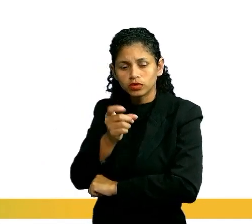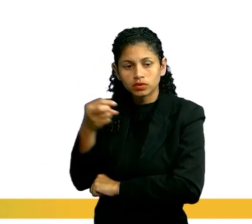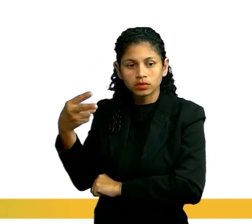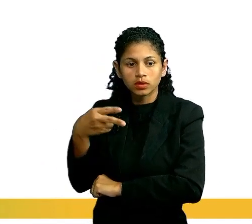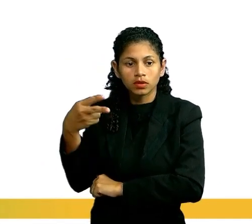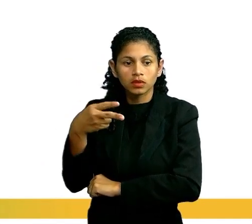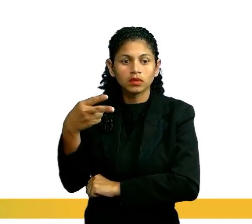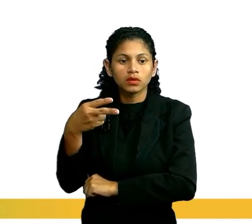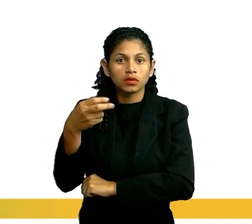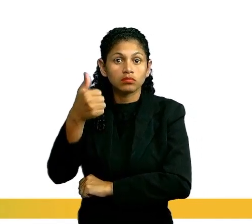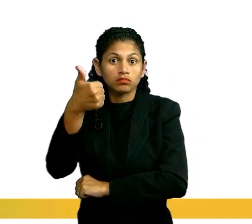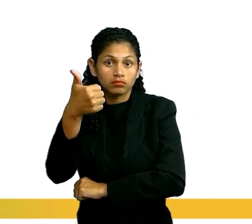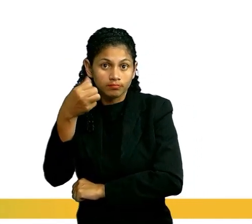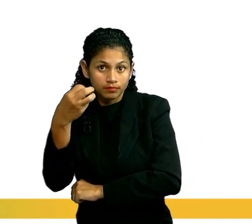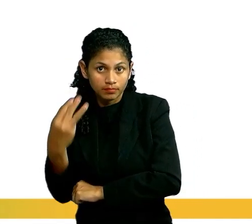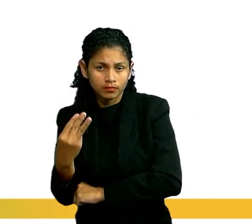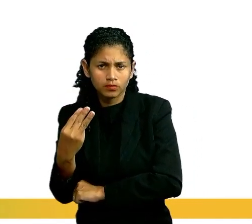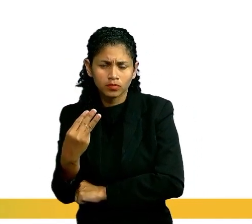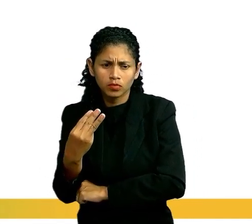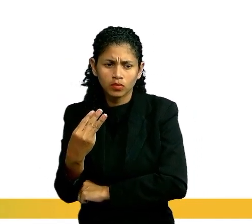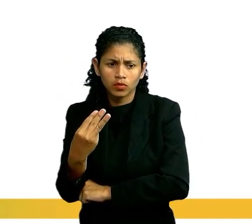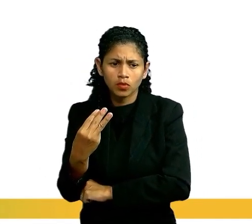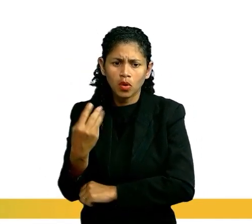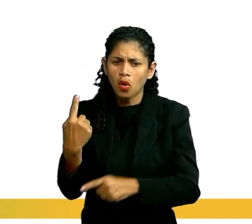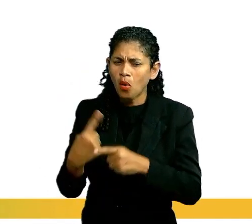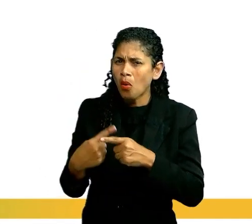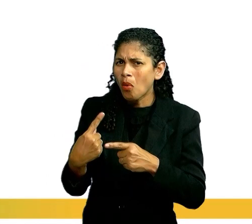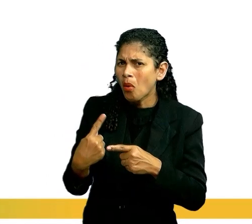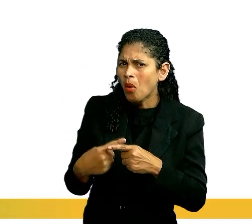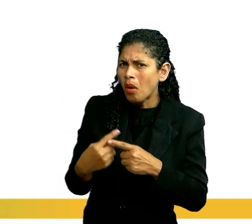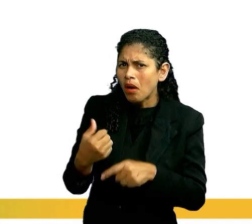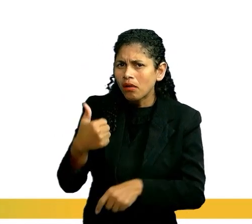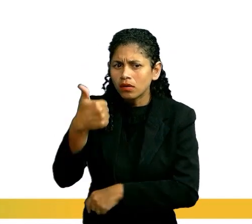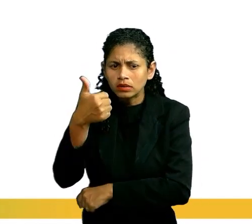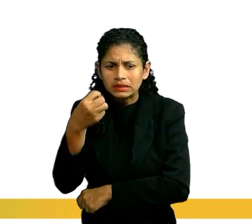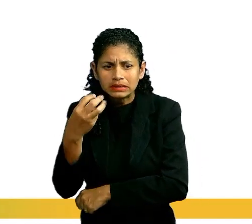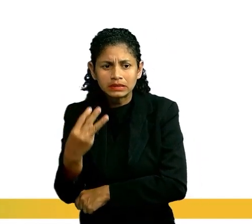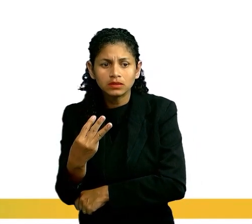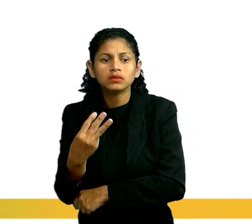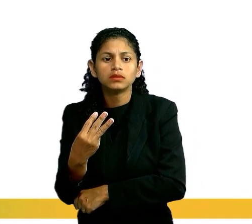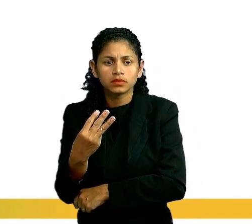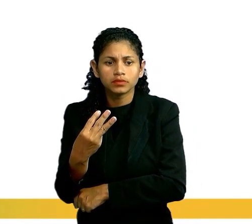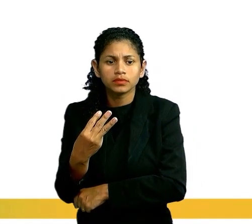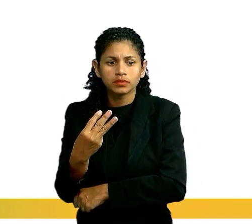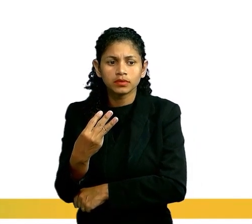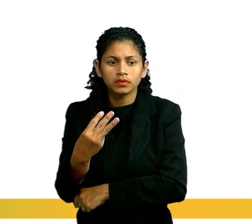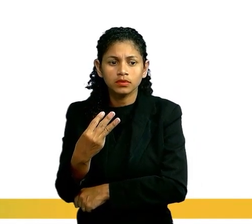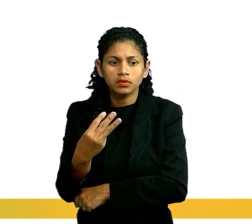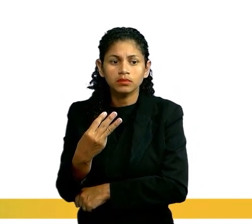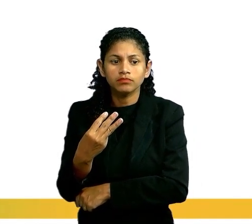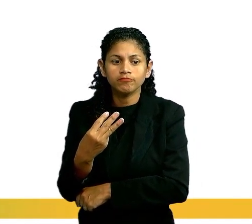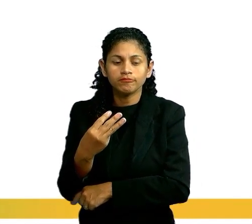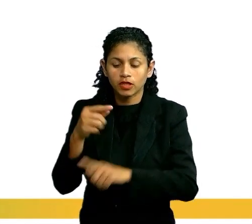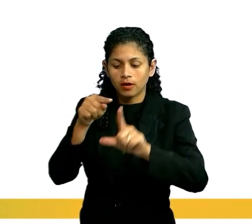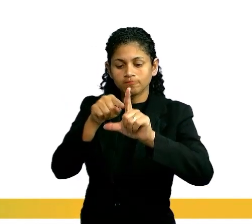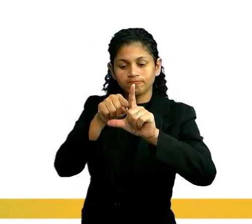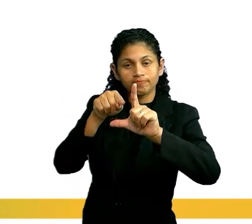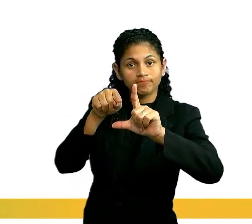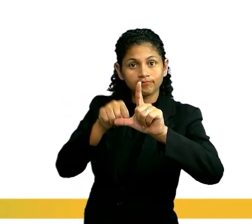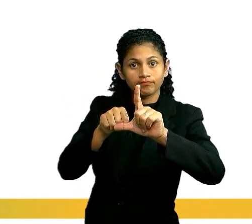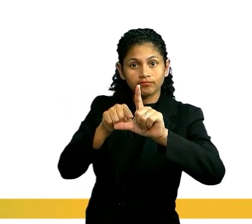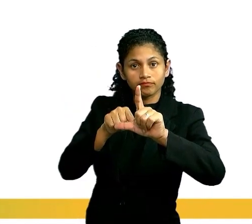é esse x13? Tá? 13 é justamente essa altura aqui,